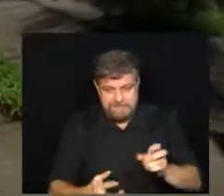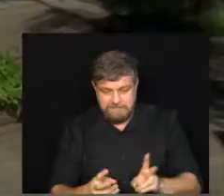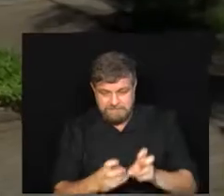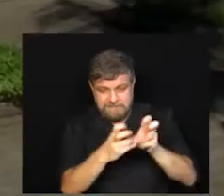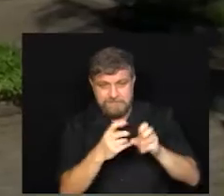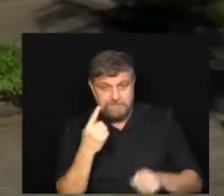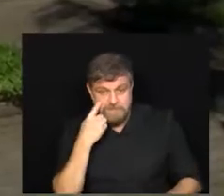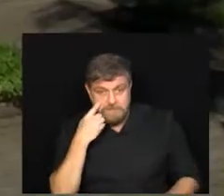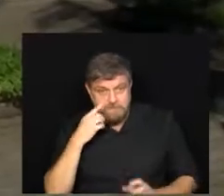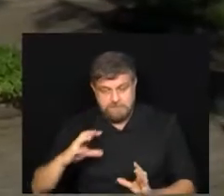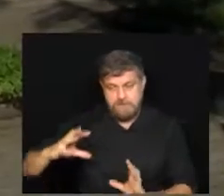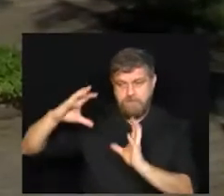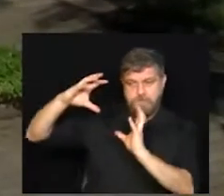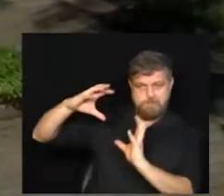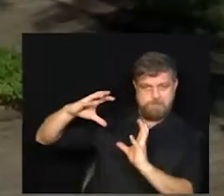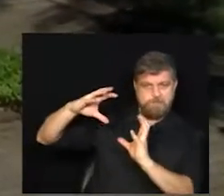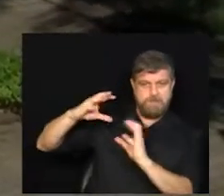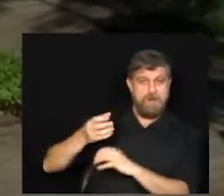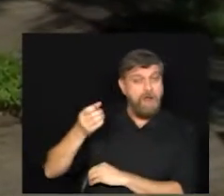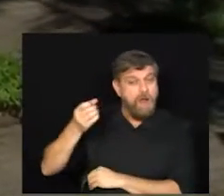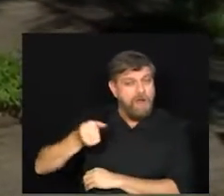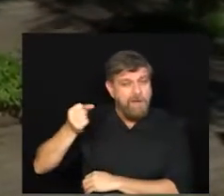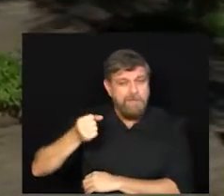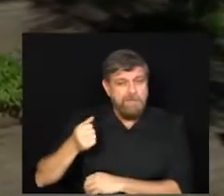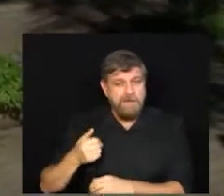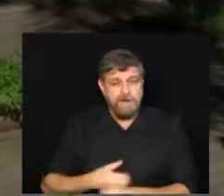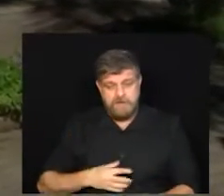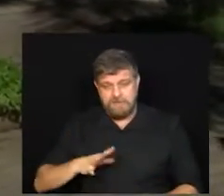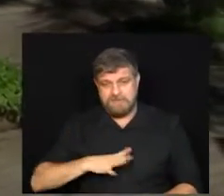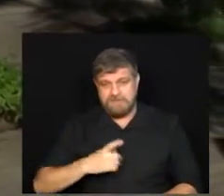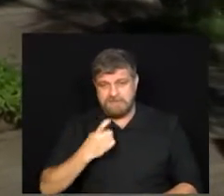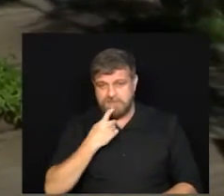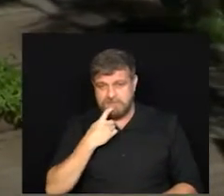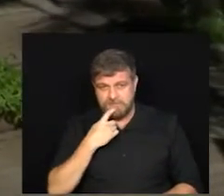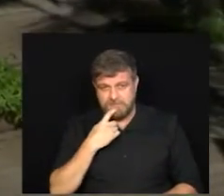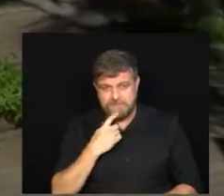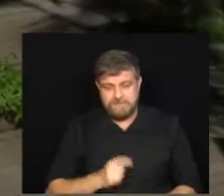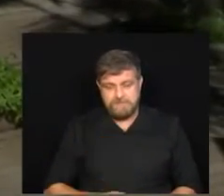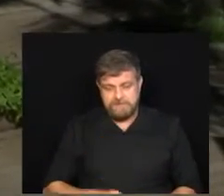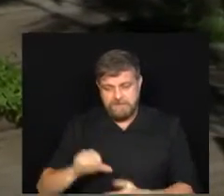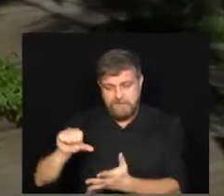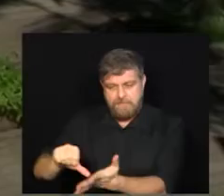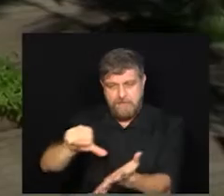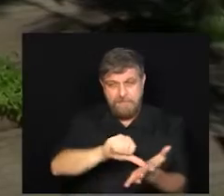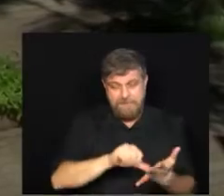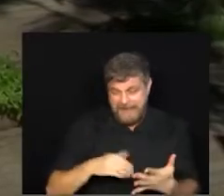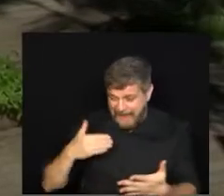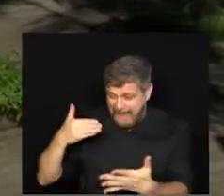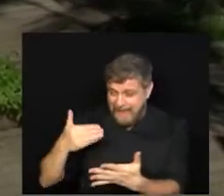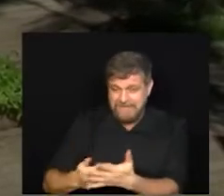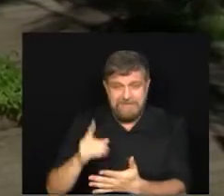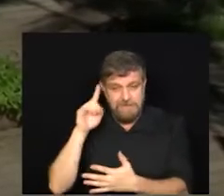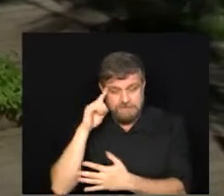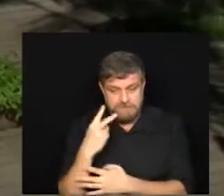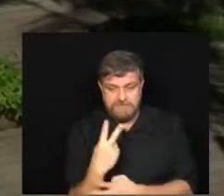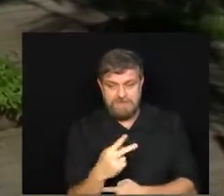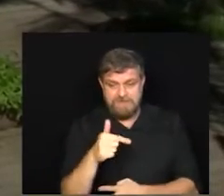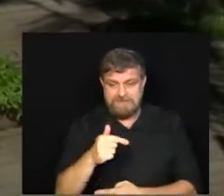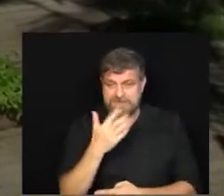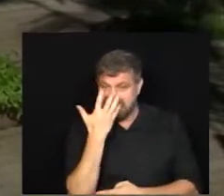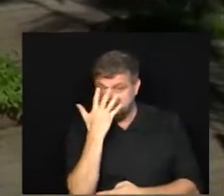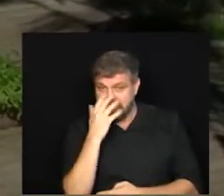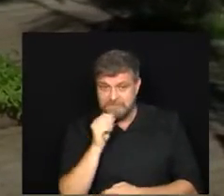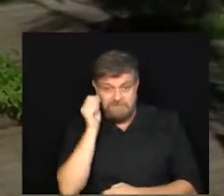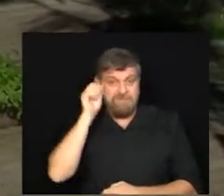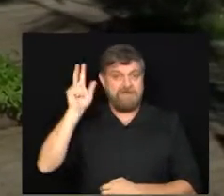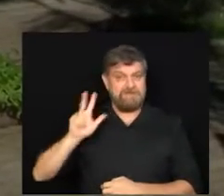algum balão desses aí pela cidade nos próximos dias, já que essa campanha vai até o dia 27 de fevereiro, fique esperto